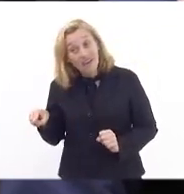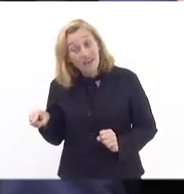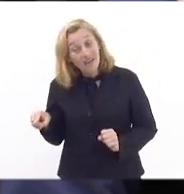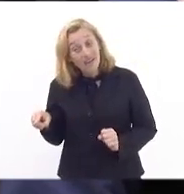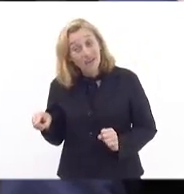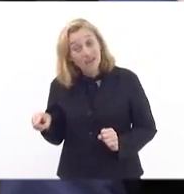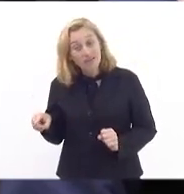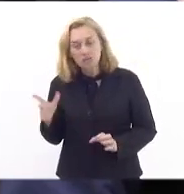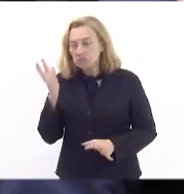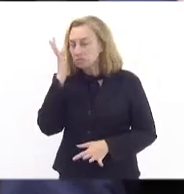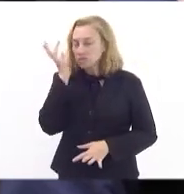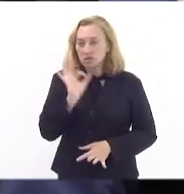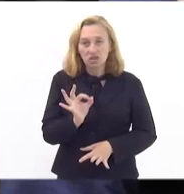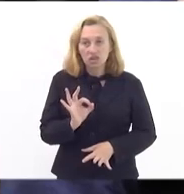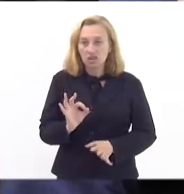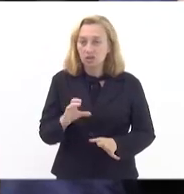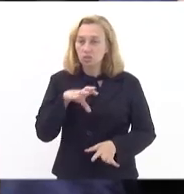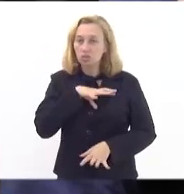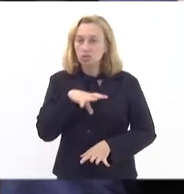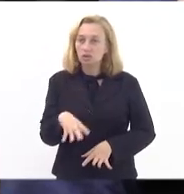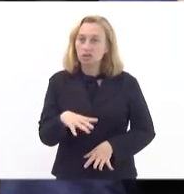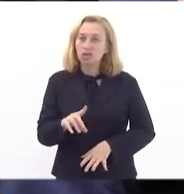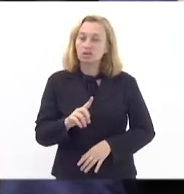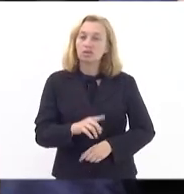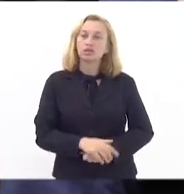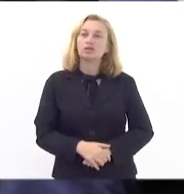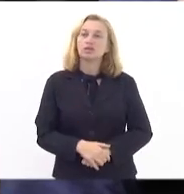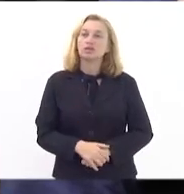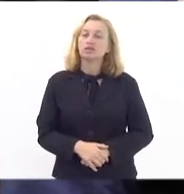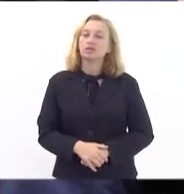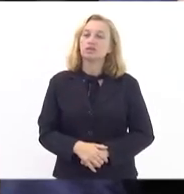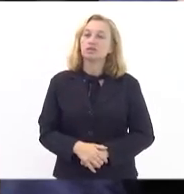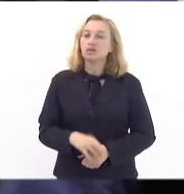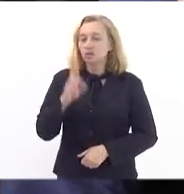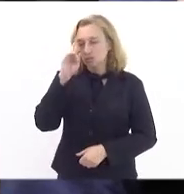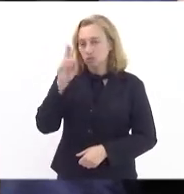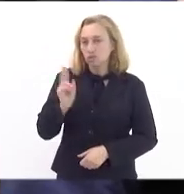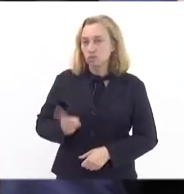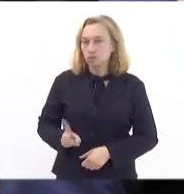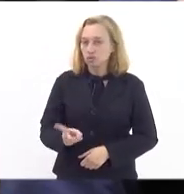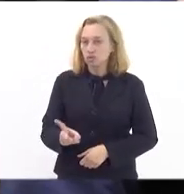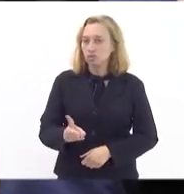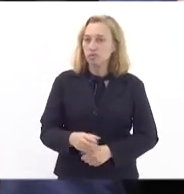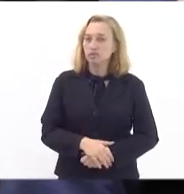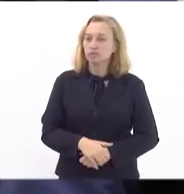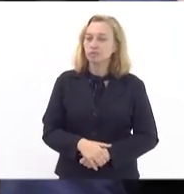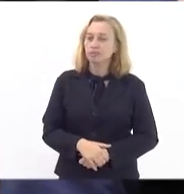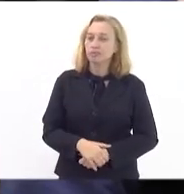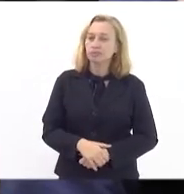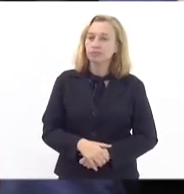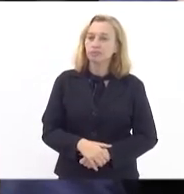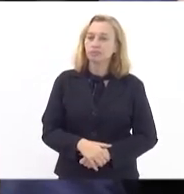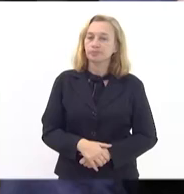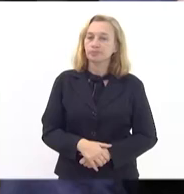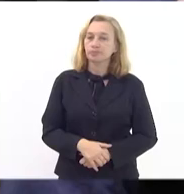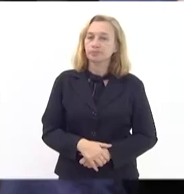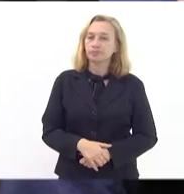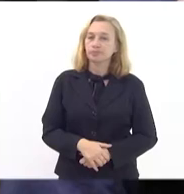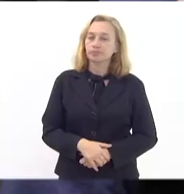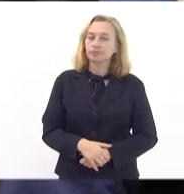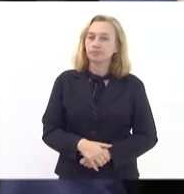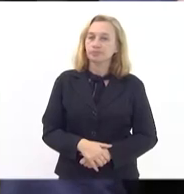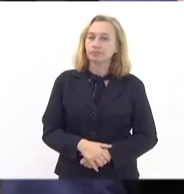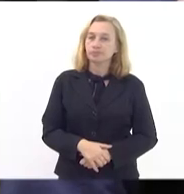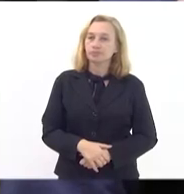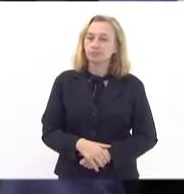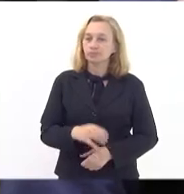aqui eu não entendi o português e aí o seu continua né dizendo que aí muitas